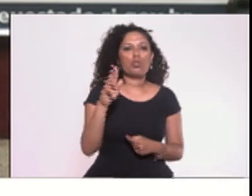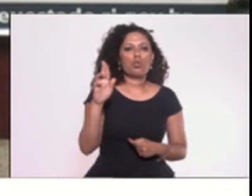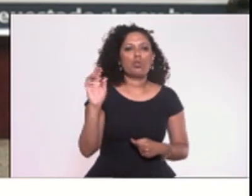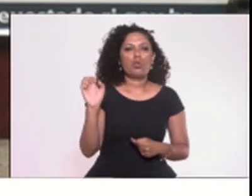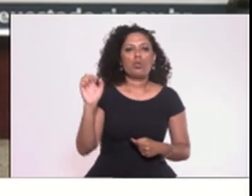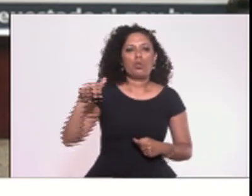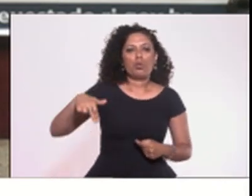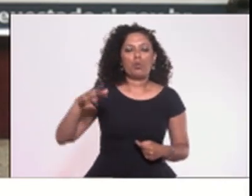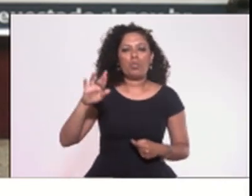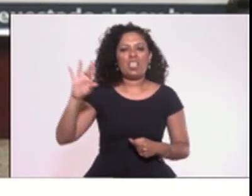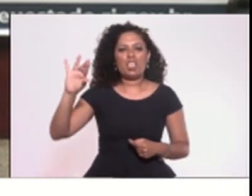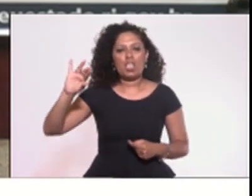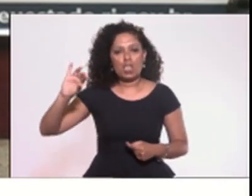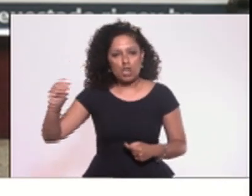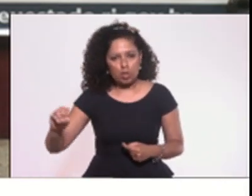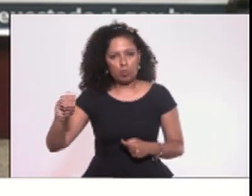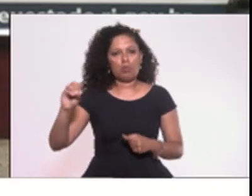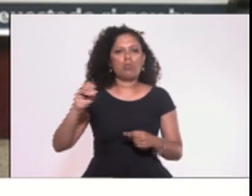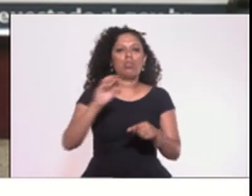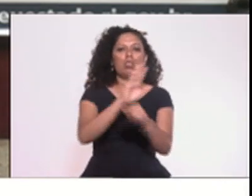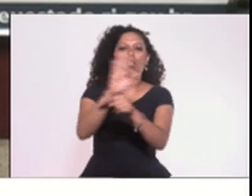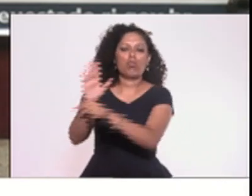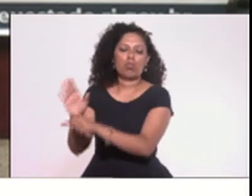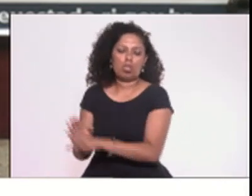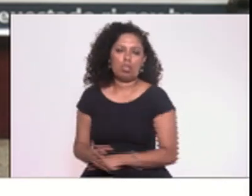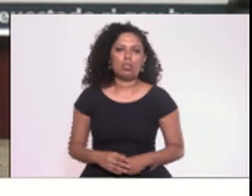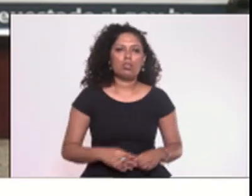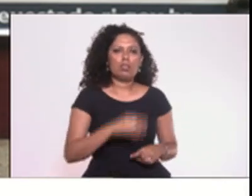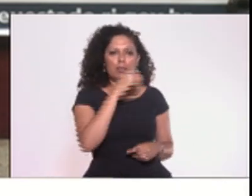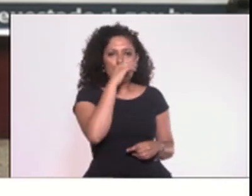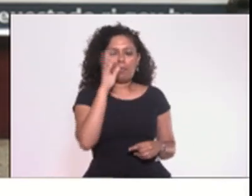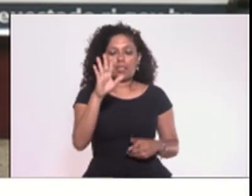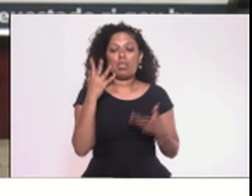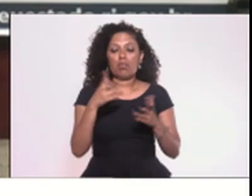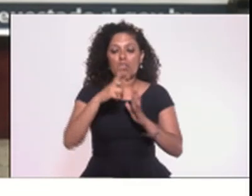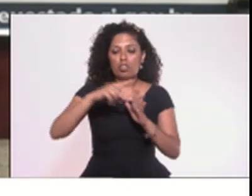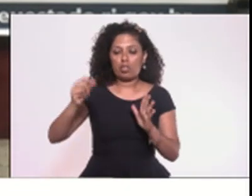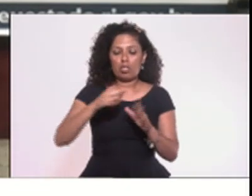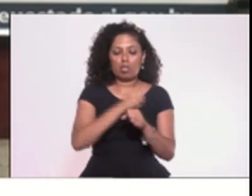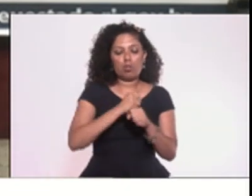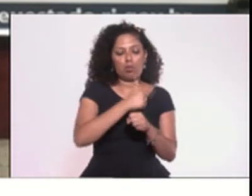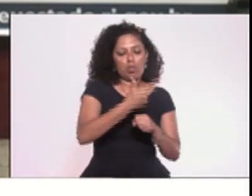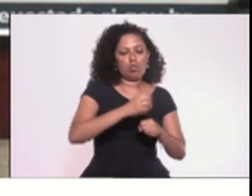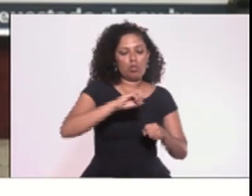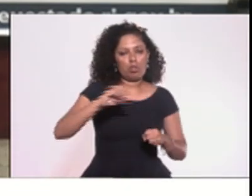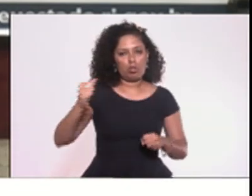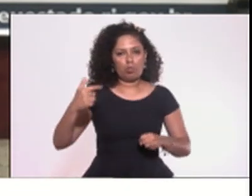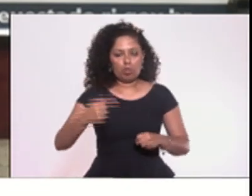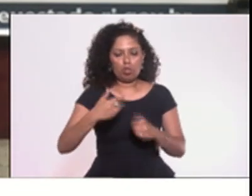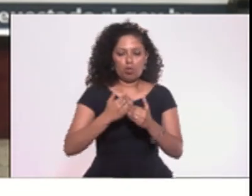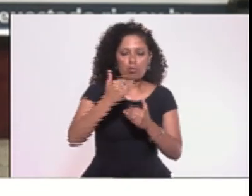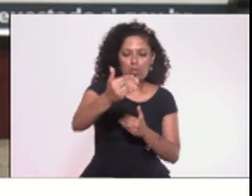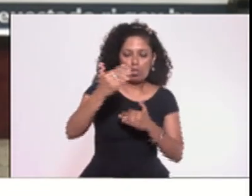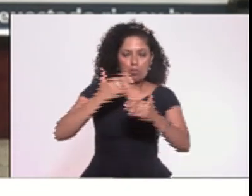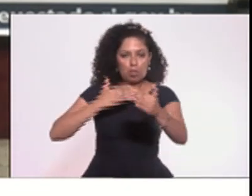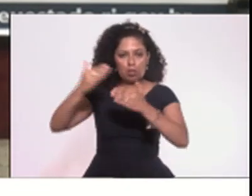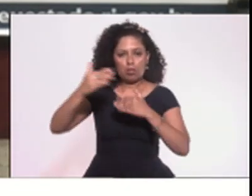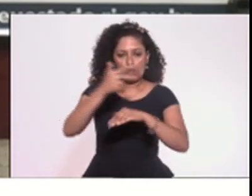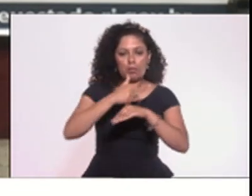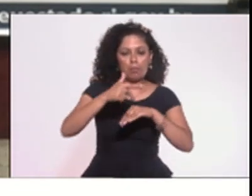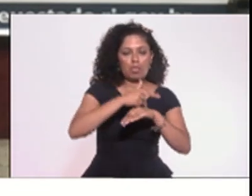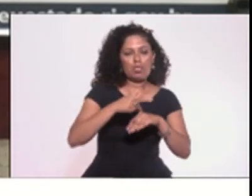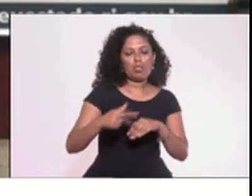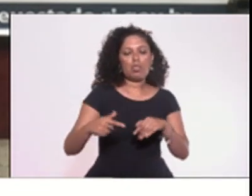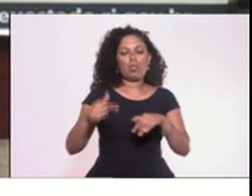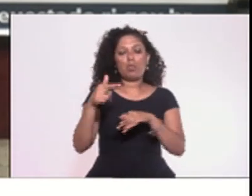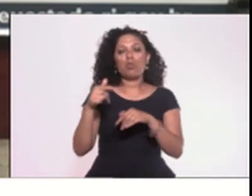conquista, mas o que eu gostaria de destacar é que em 2017 foi iniciada uma conversa entre Brasil e